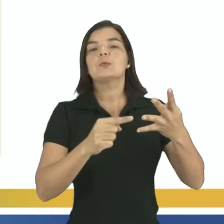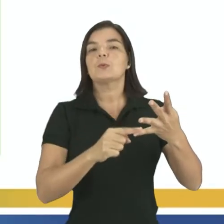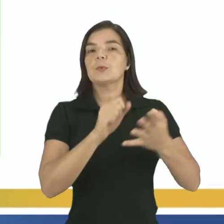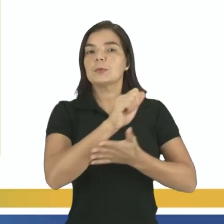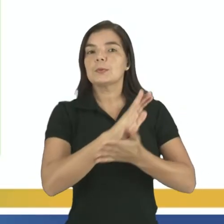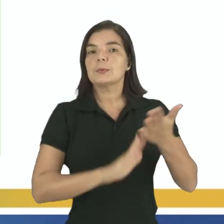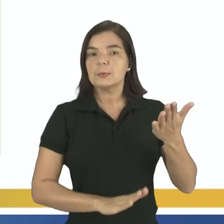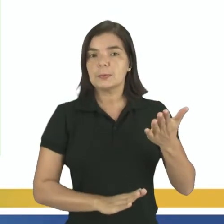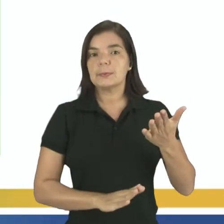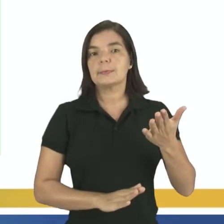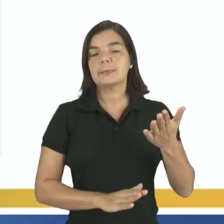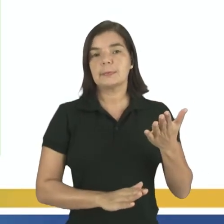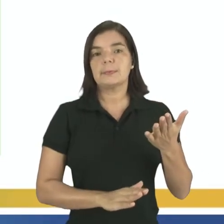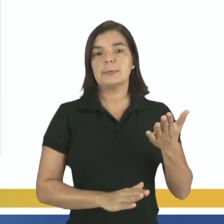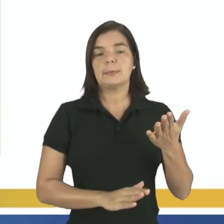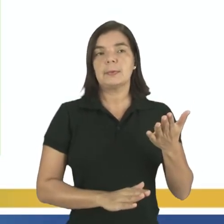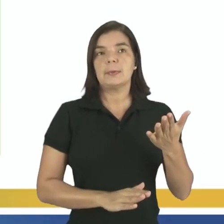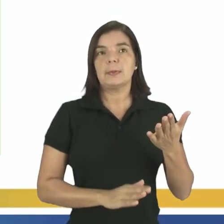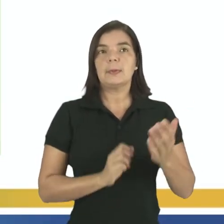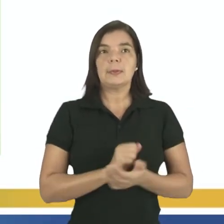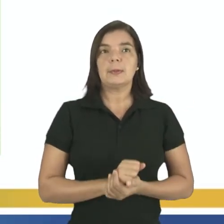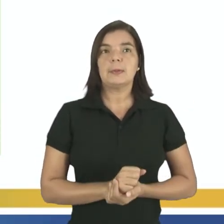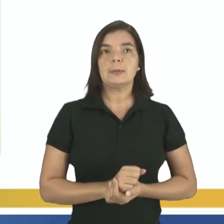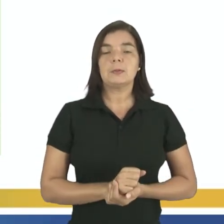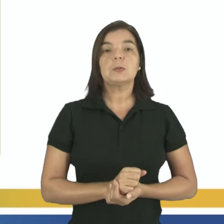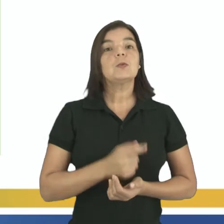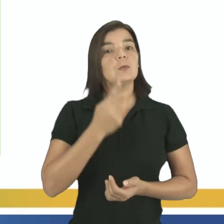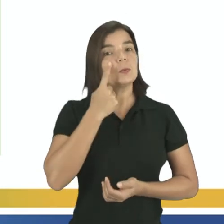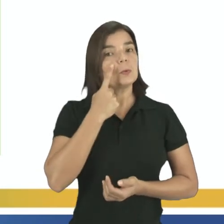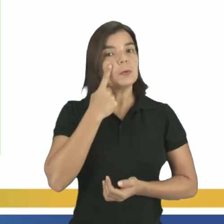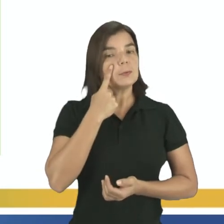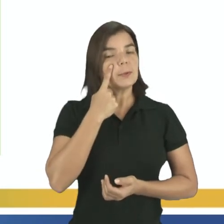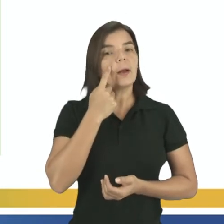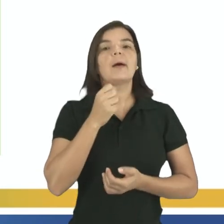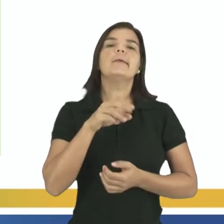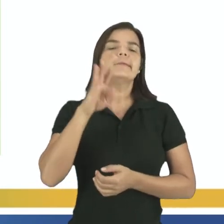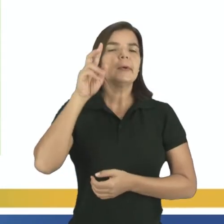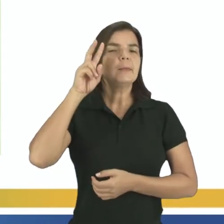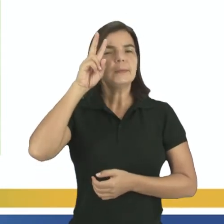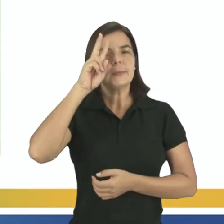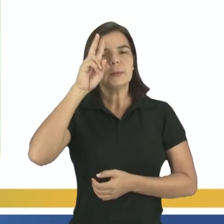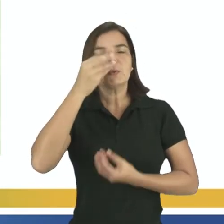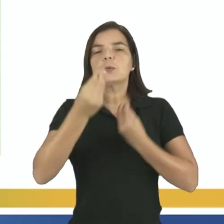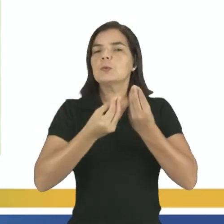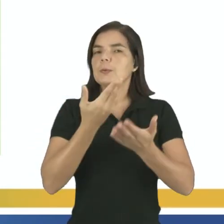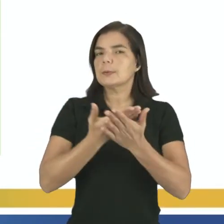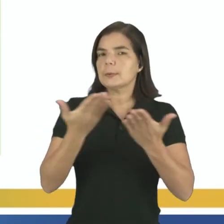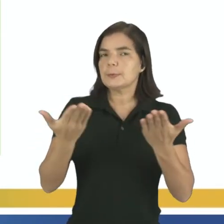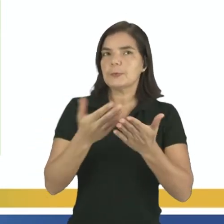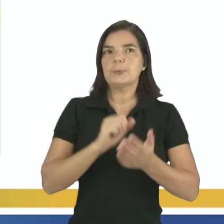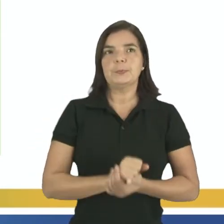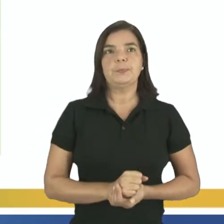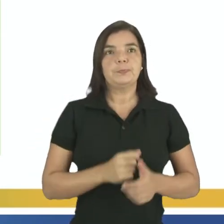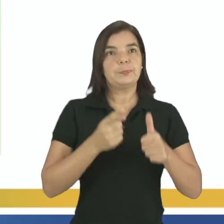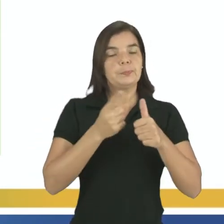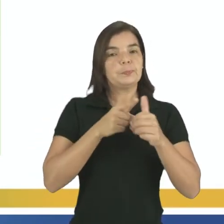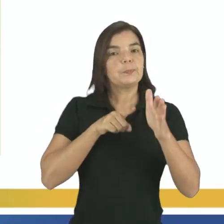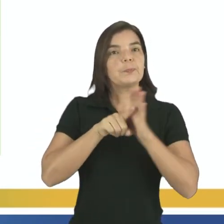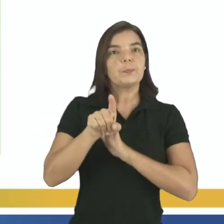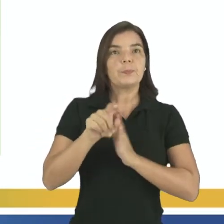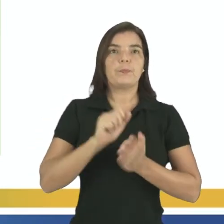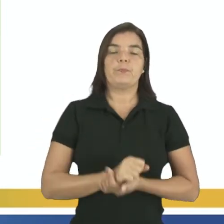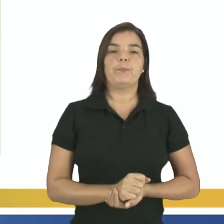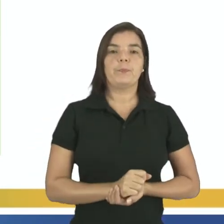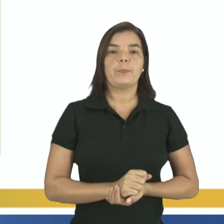exercícios, 4 atividades em que a gente vai exercitar o conteúdo que nós vimos na aula de hoje. Então, a primeira